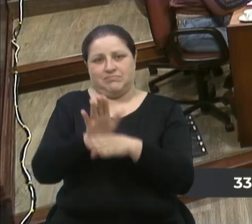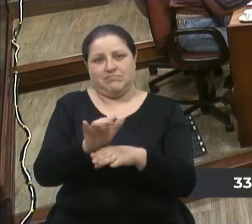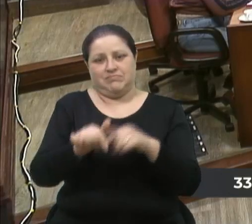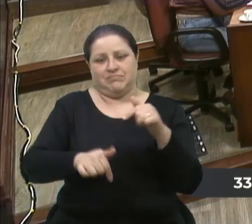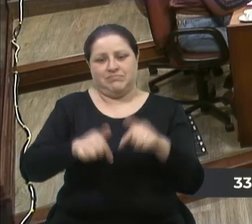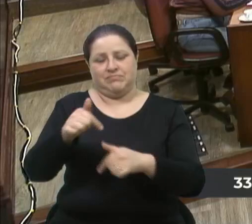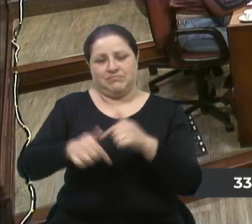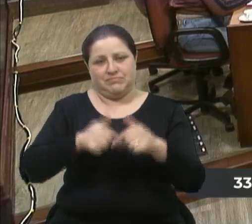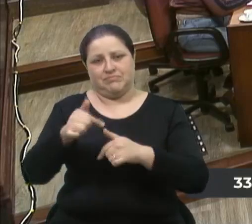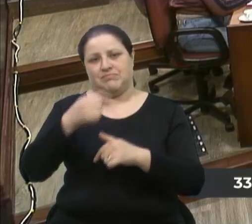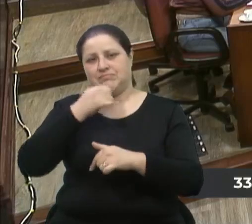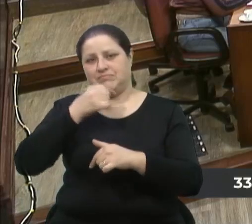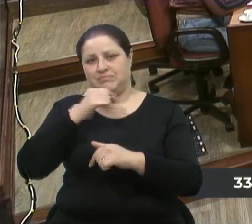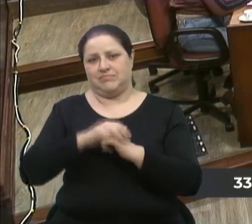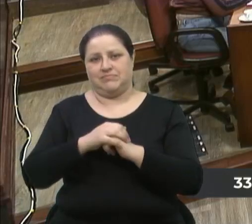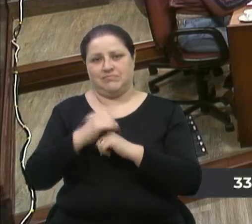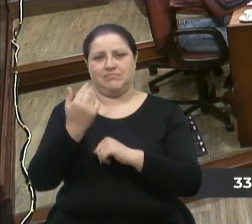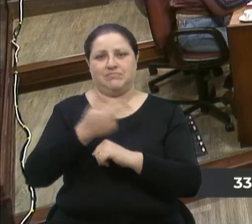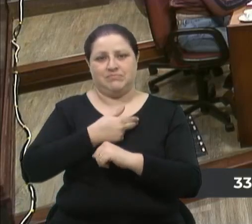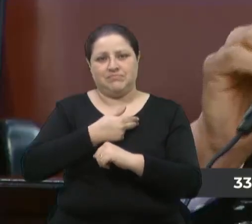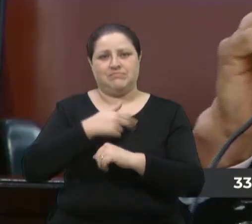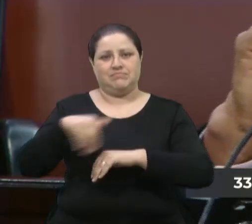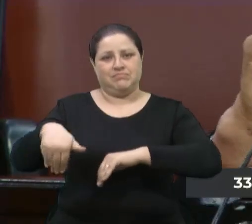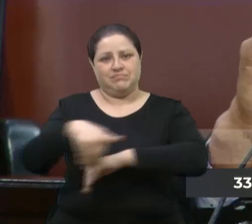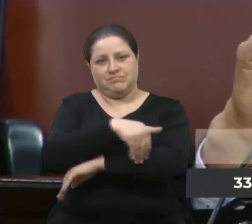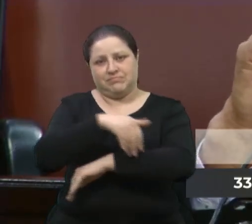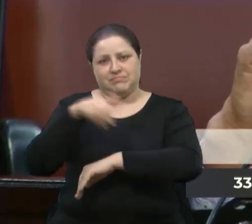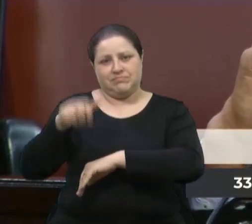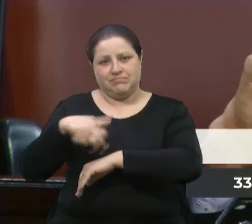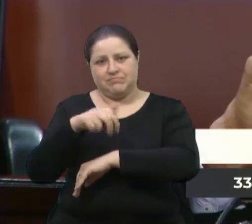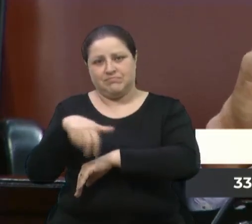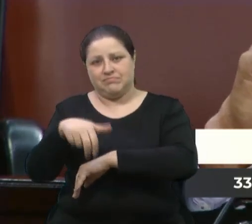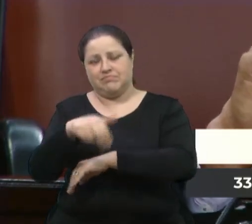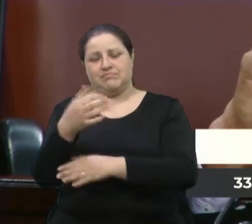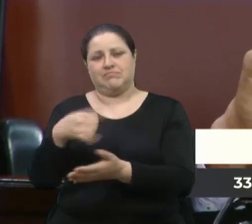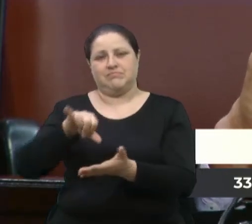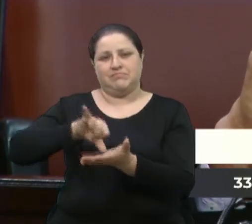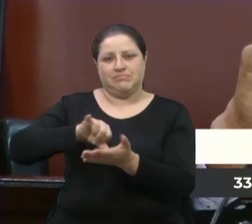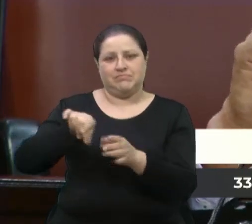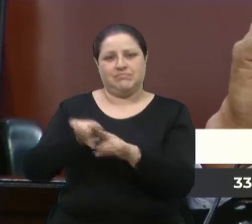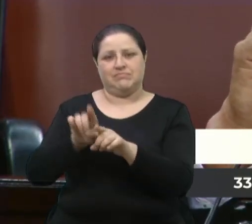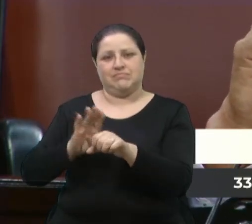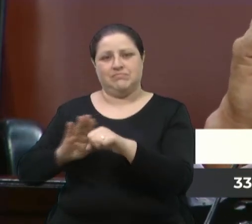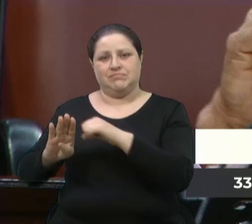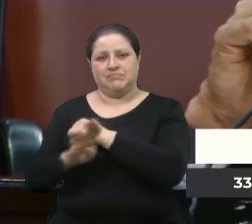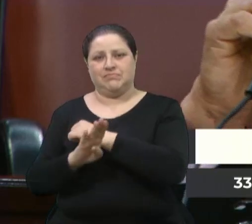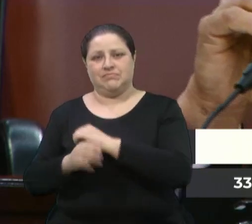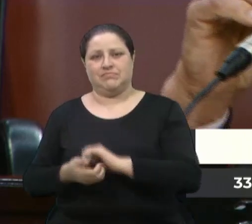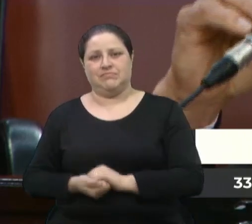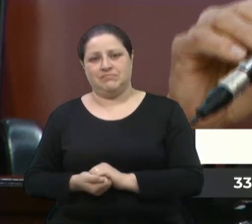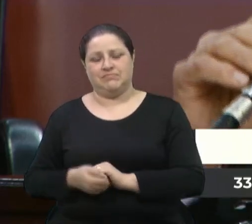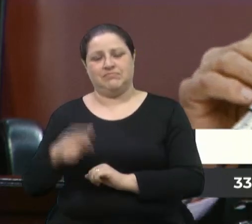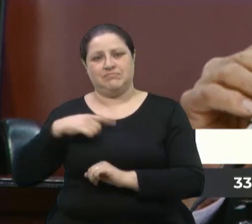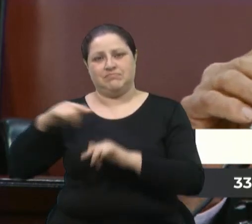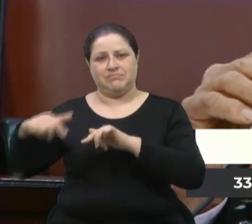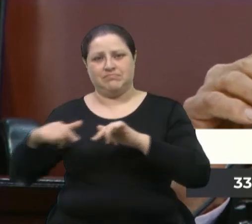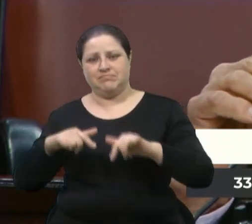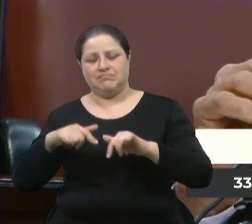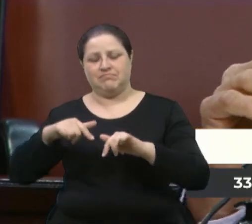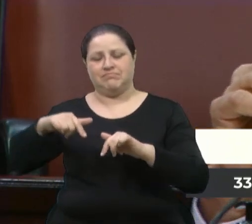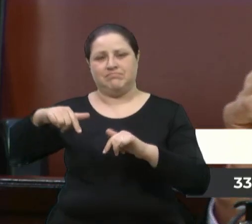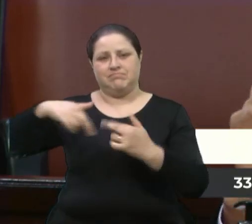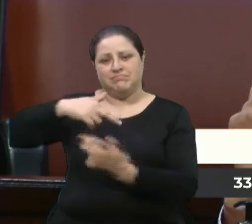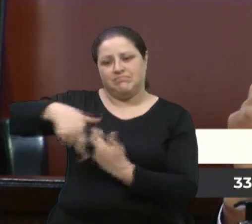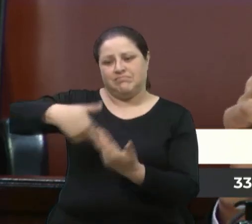A gente vem aqui andando pela rua de Caxias do Sul, área central e bairro, está um canteiro de obras aí em Caxias do